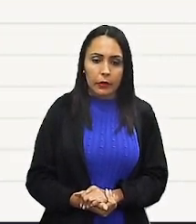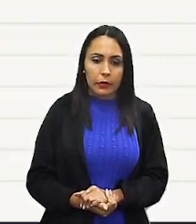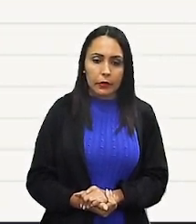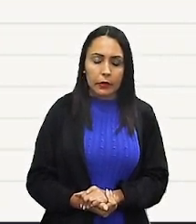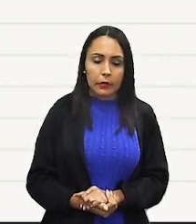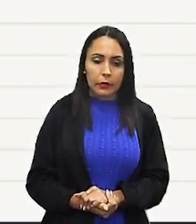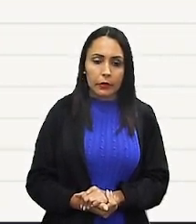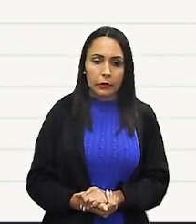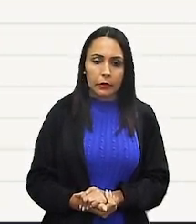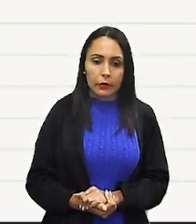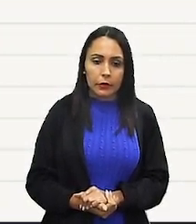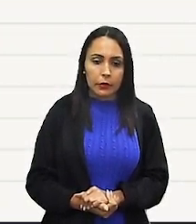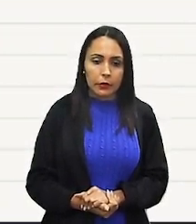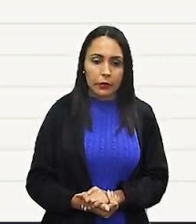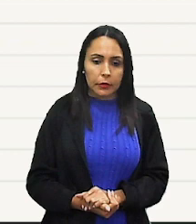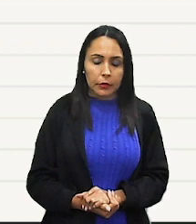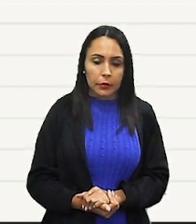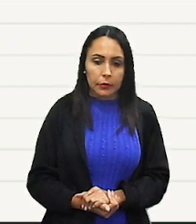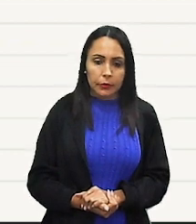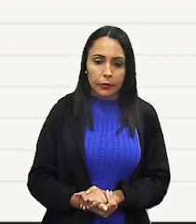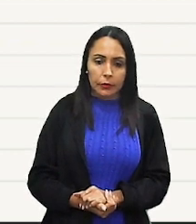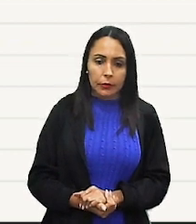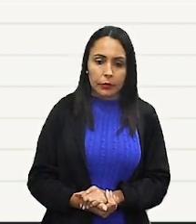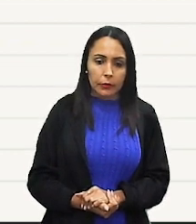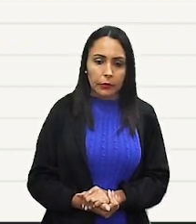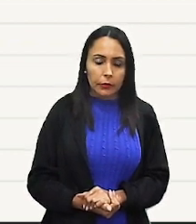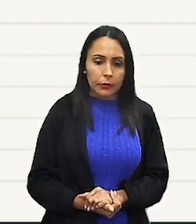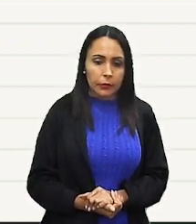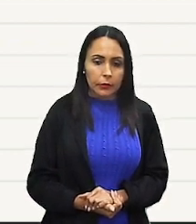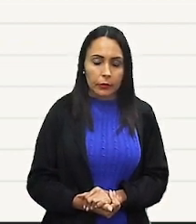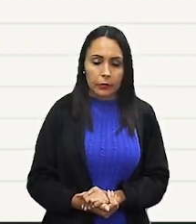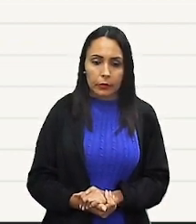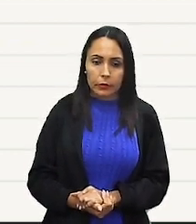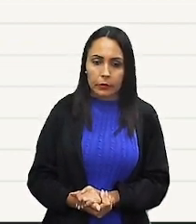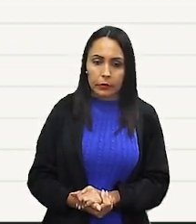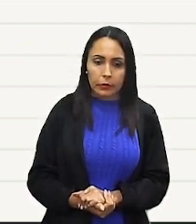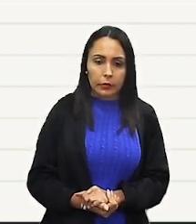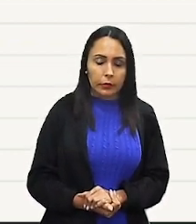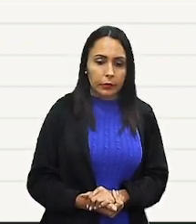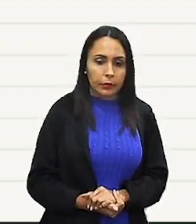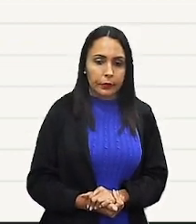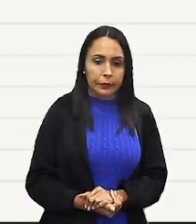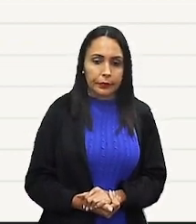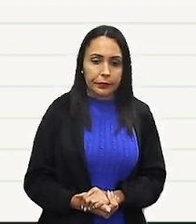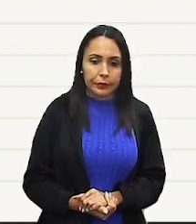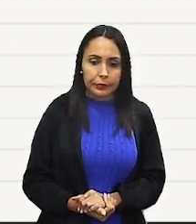aqui, ó, é o ácido nucleico.